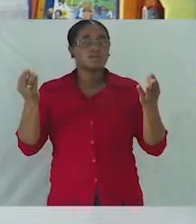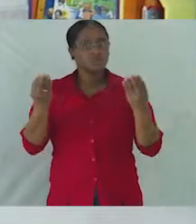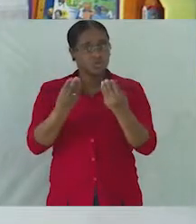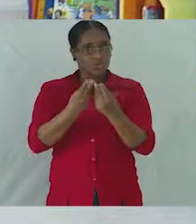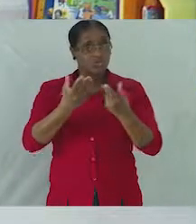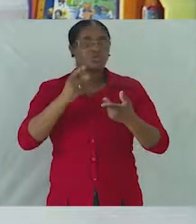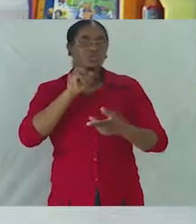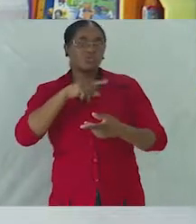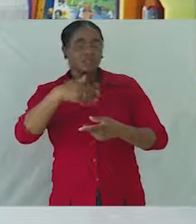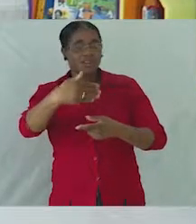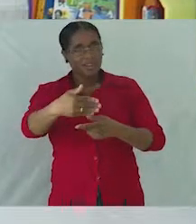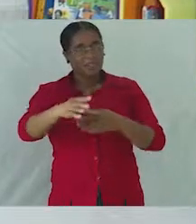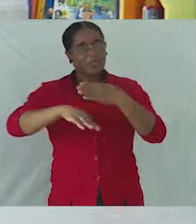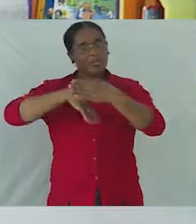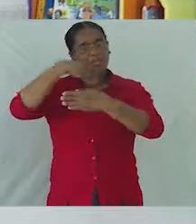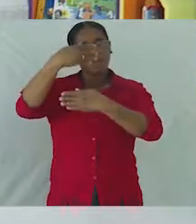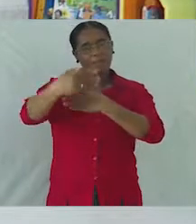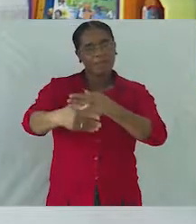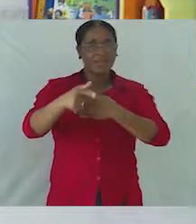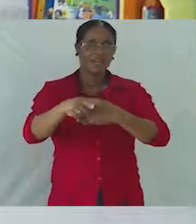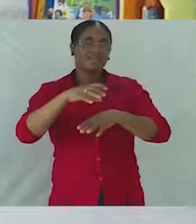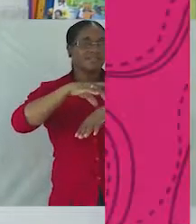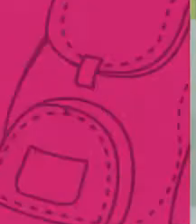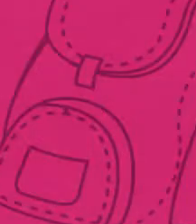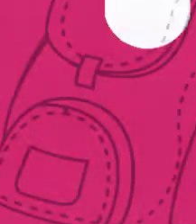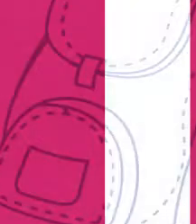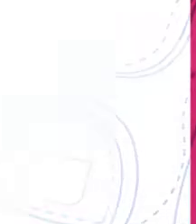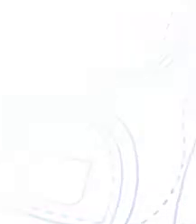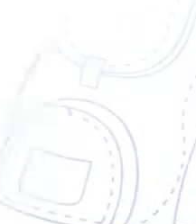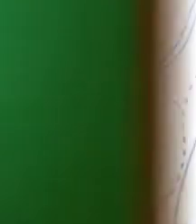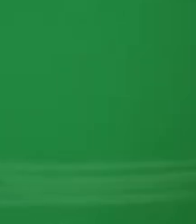juntos poderemos ultrapassar esta crise.